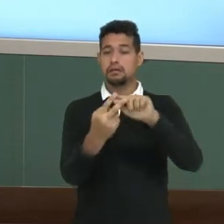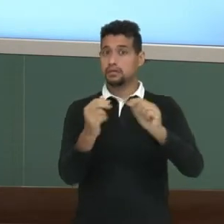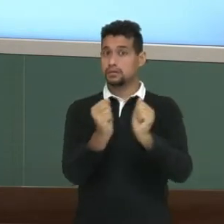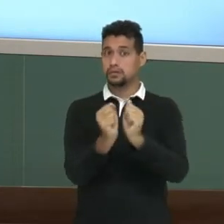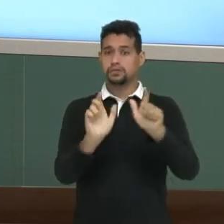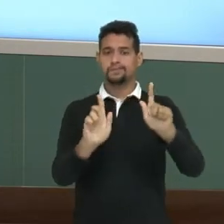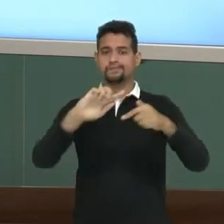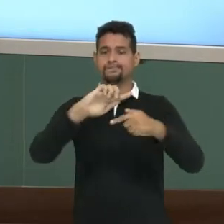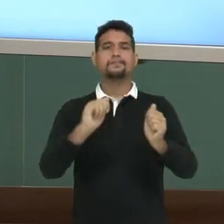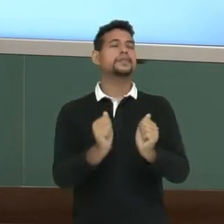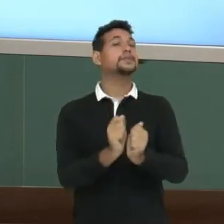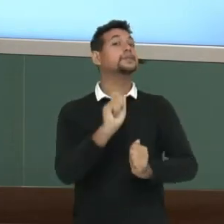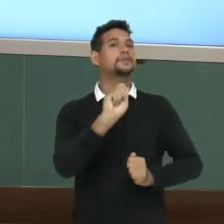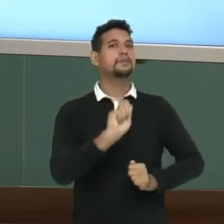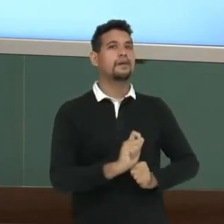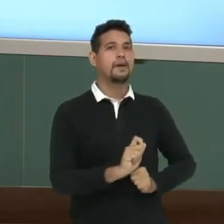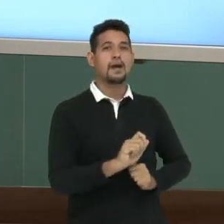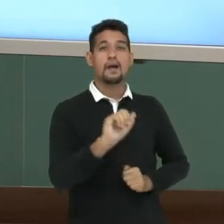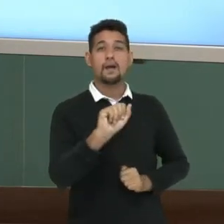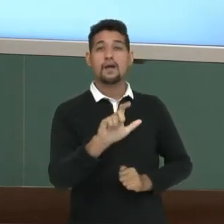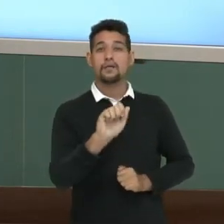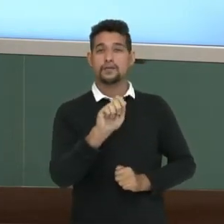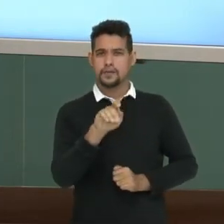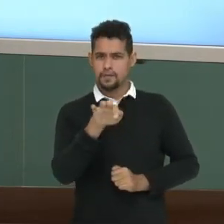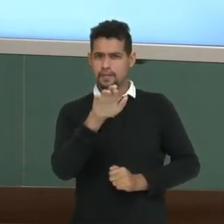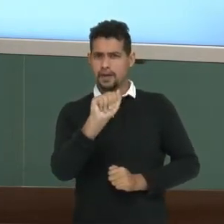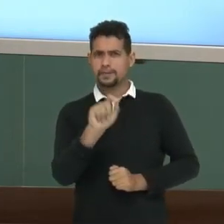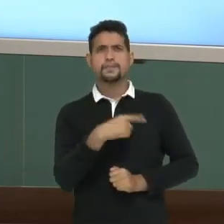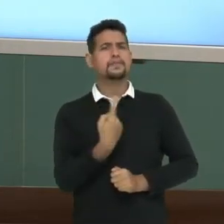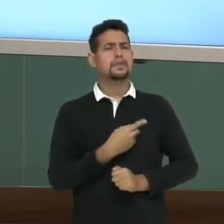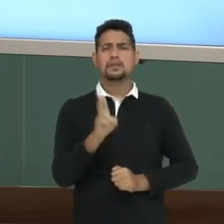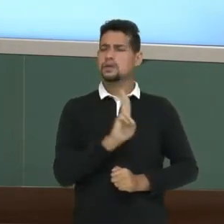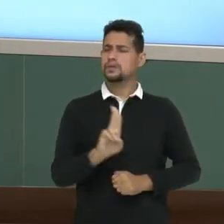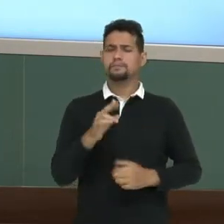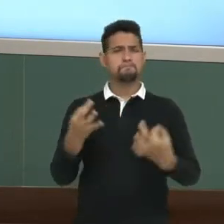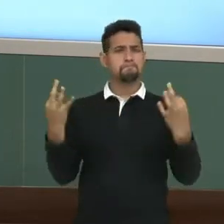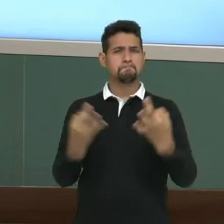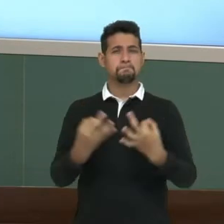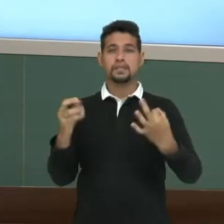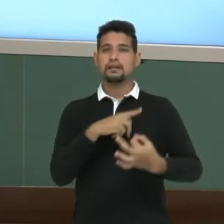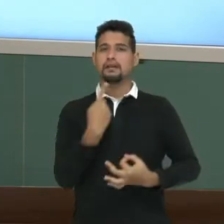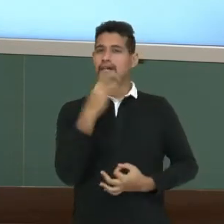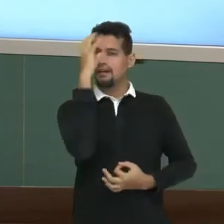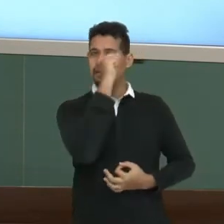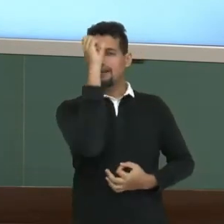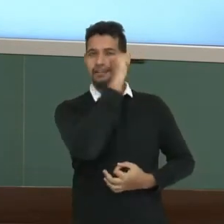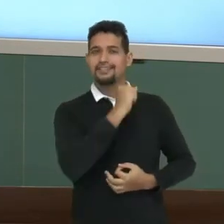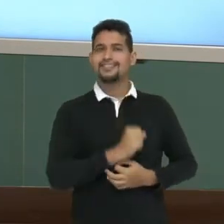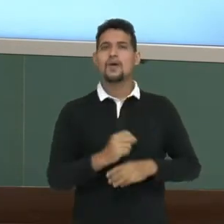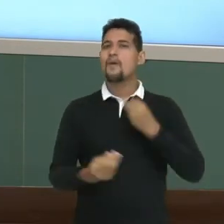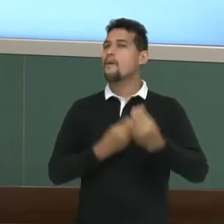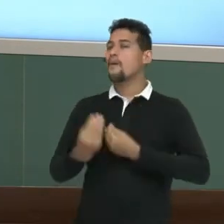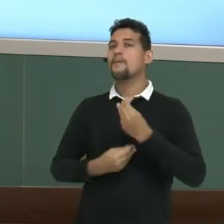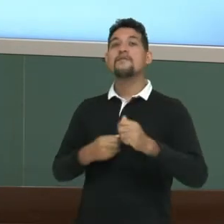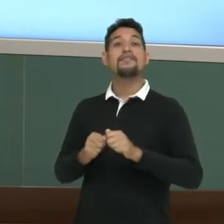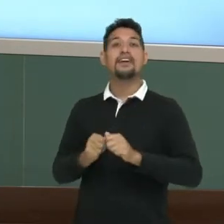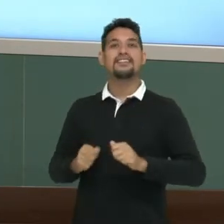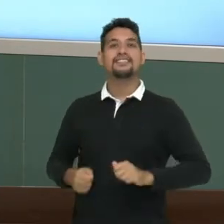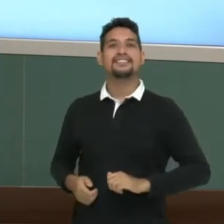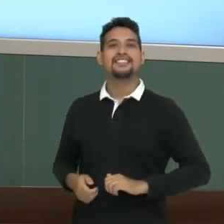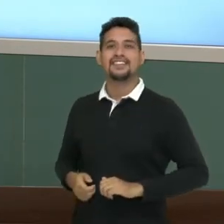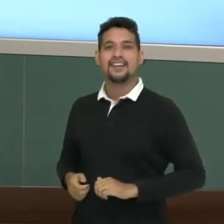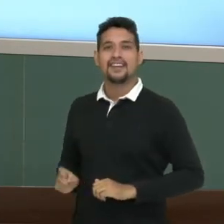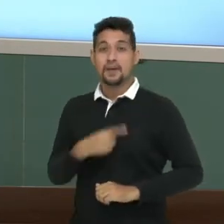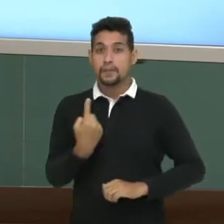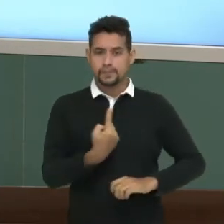geometria com a álgebra. Aí a gente quer usar exatamente isso para a gente poder utilizar. Como é que a gente vai fazer isso? Vamos lá. Para